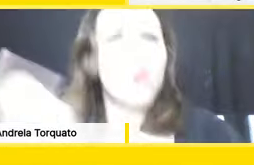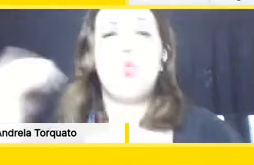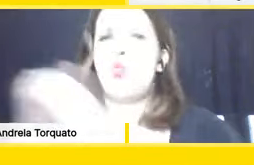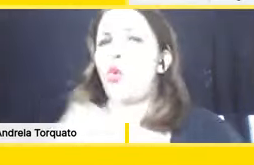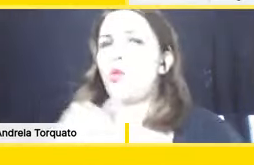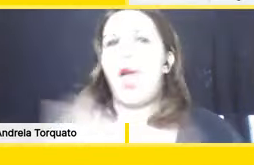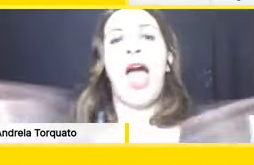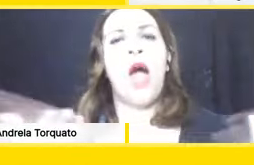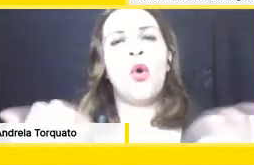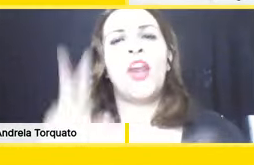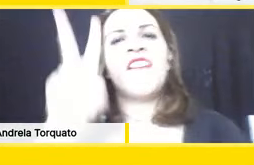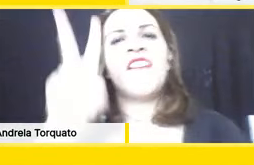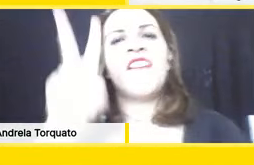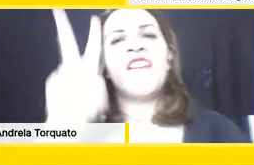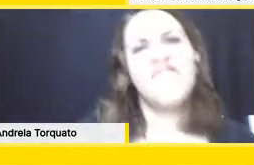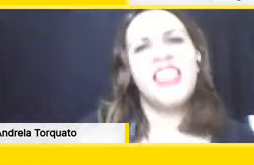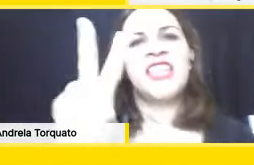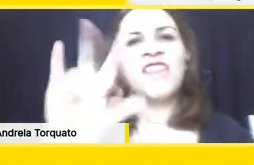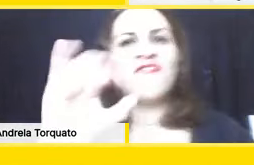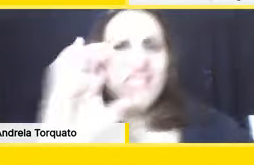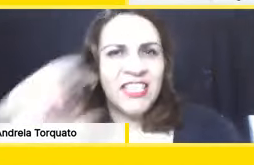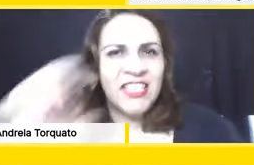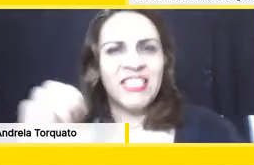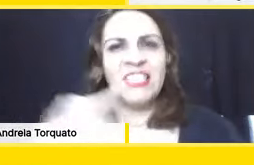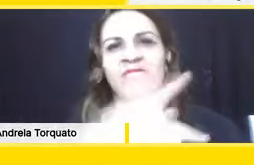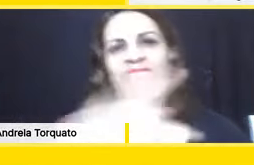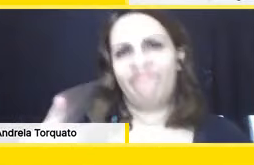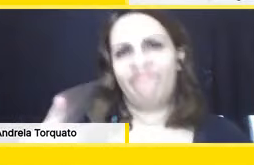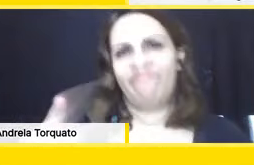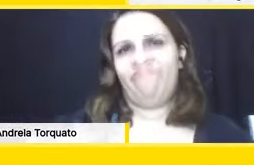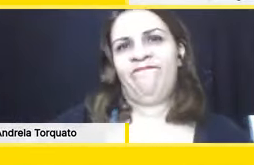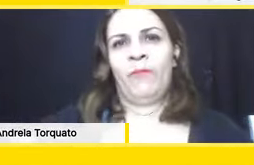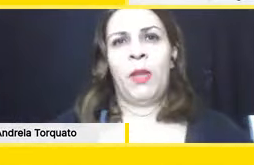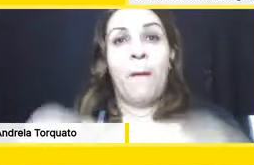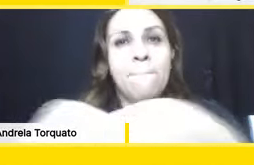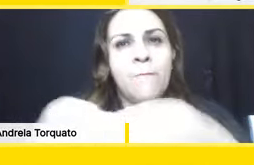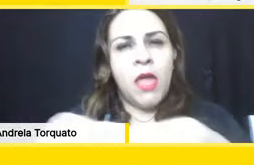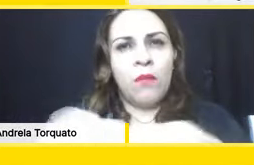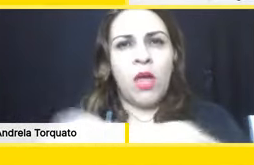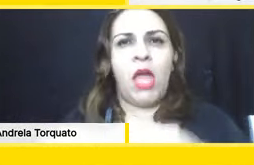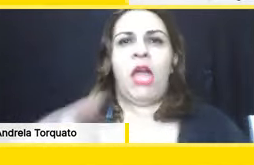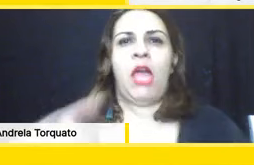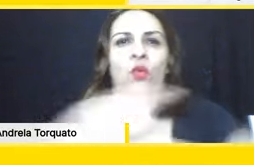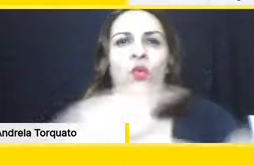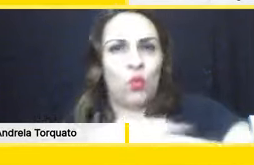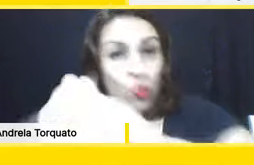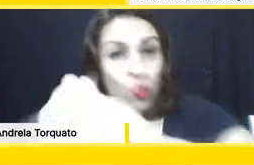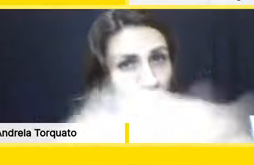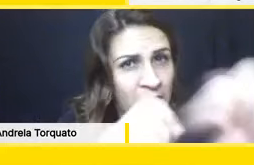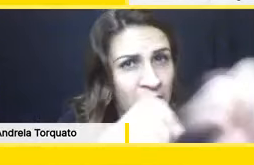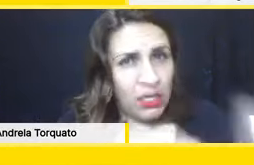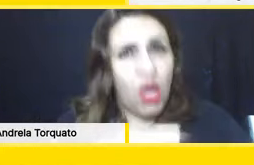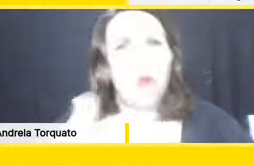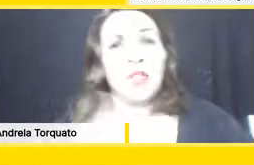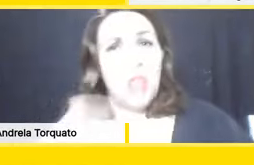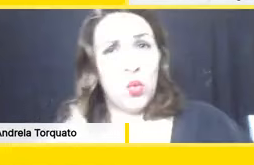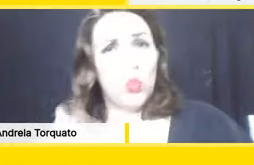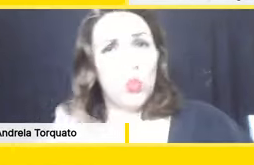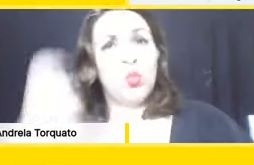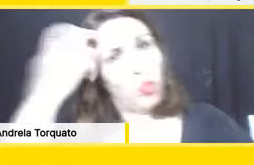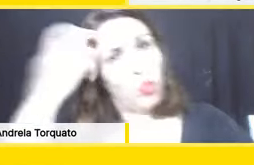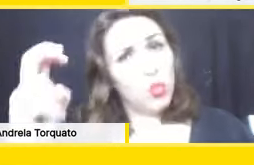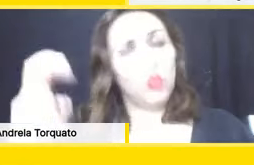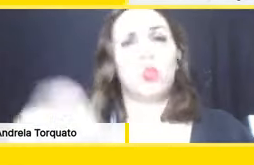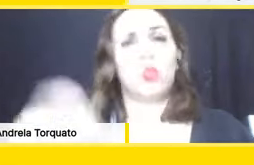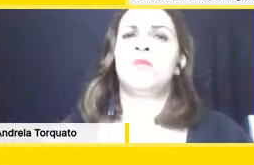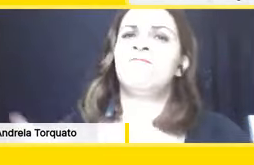vice-presidente da Câmara Legislativa e membro da Comissão de Educação, Saúde e Cultura da Câmara Legislativa, membro titular